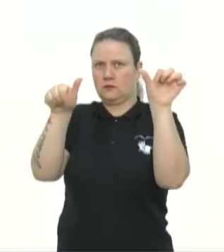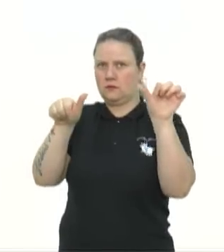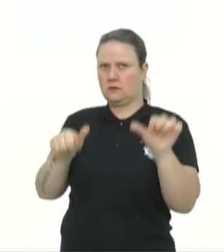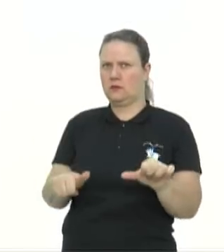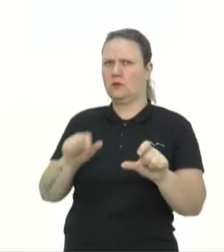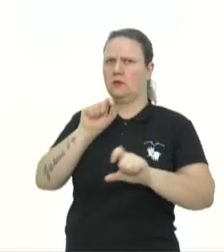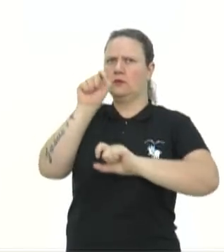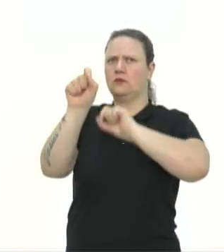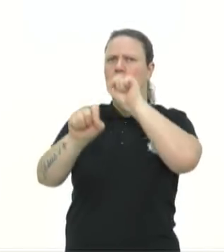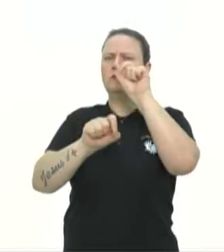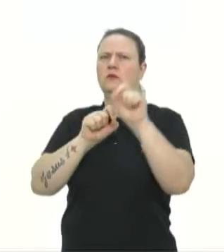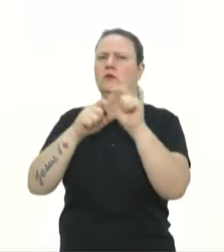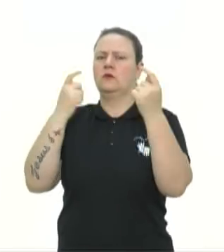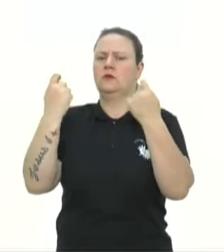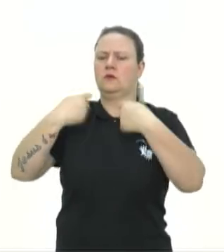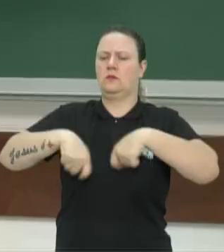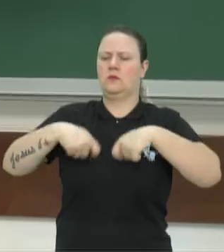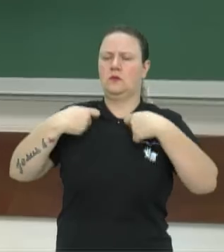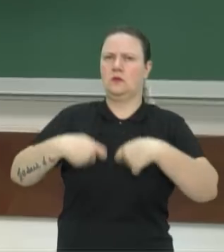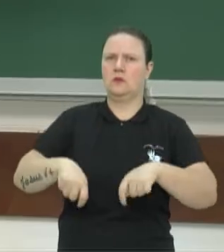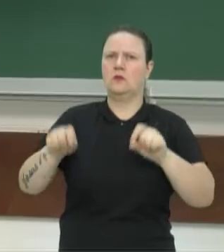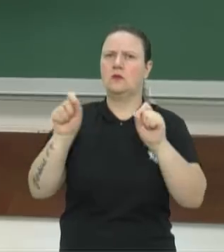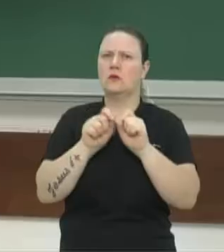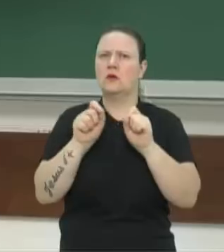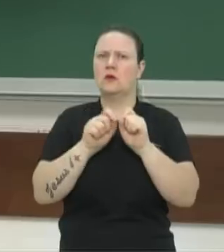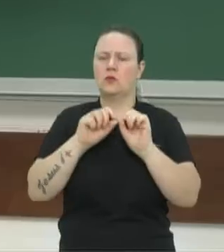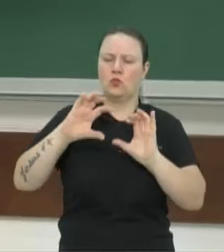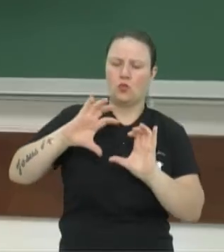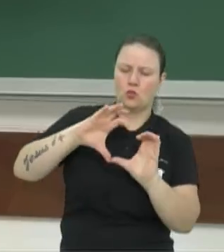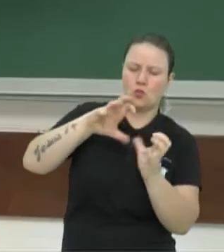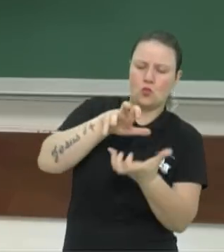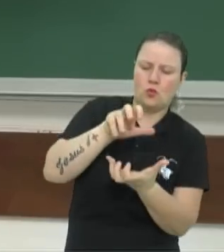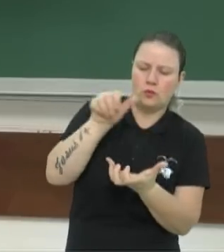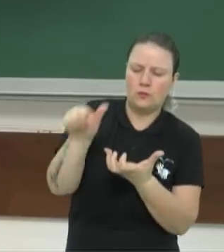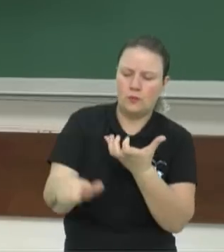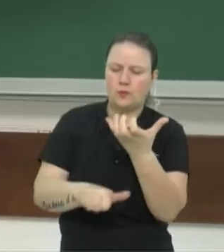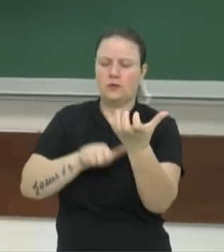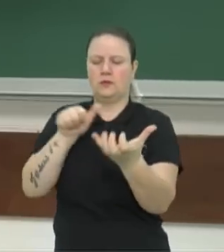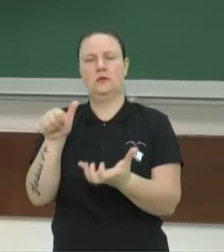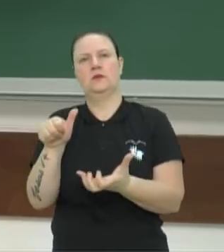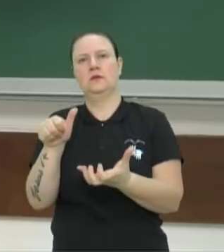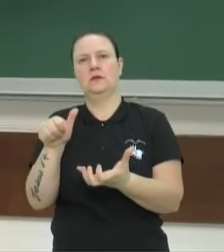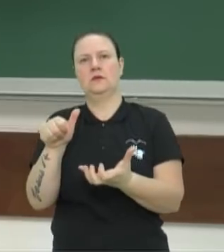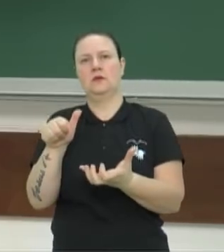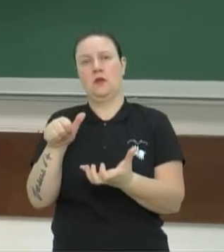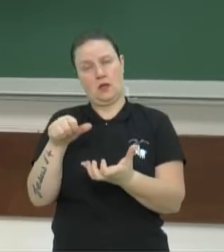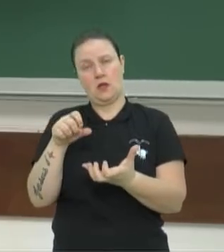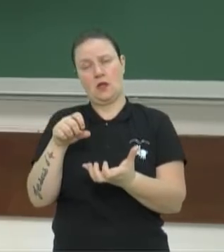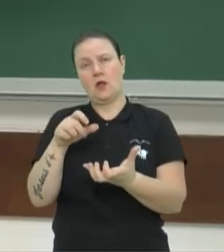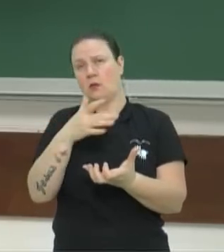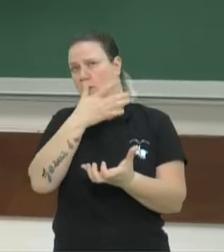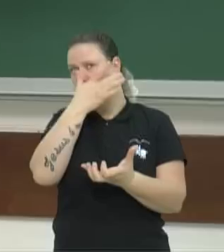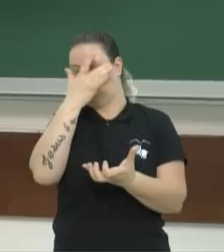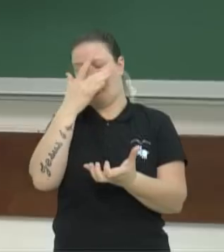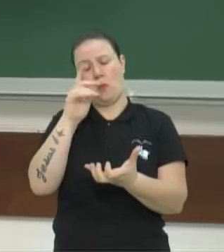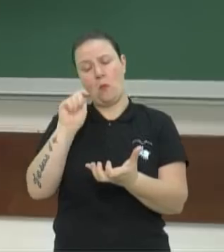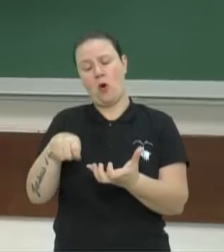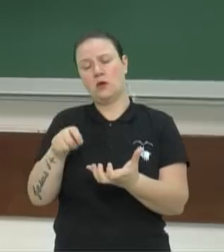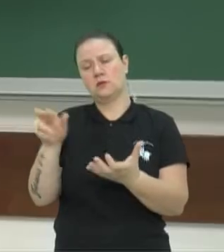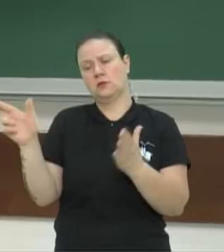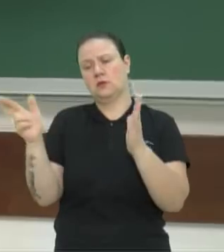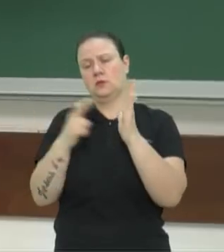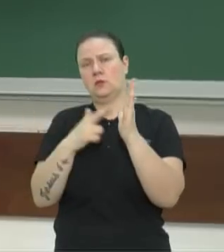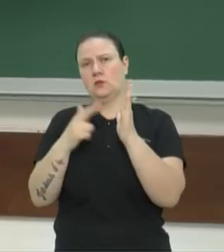é preciso fazer para mudar o mundo? Essa resposta, ela não que ela seja pessoal, ela é interpretativa, mas eu quero que